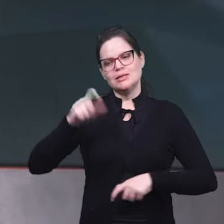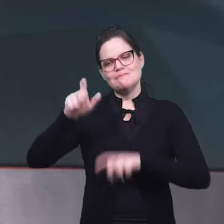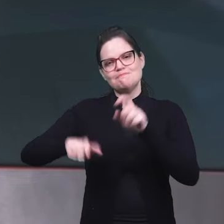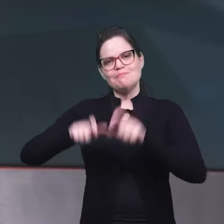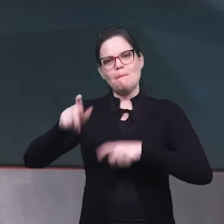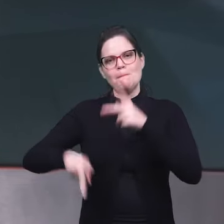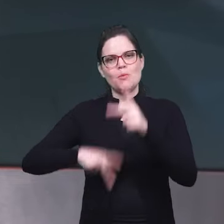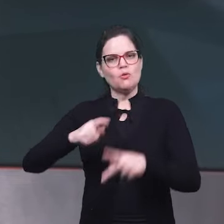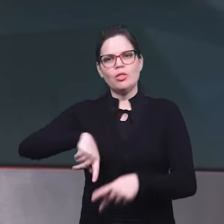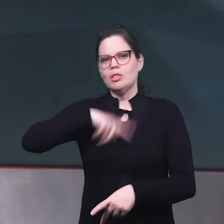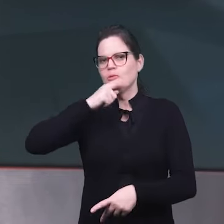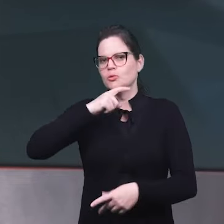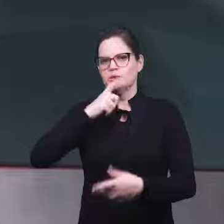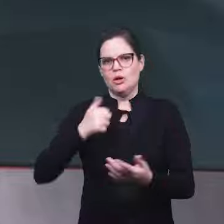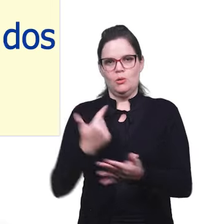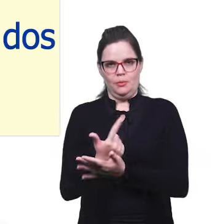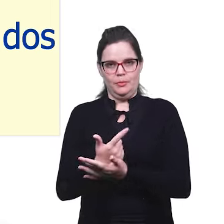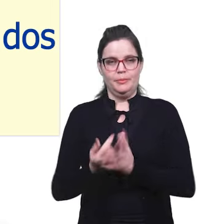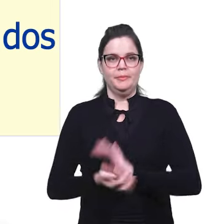cidadão. Então,